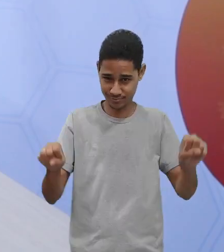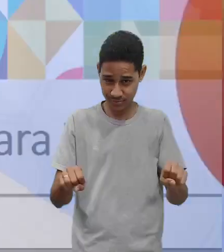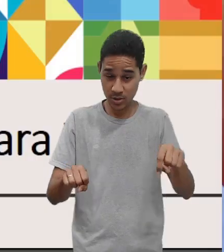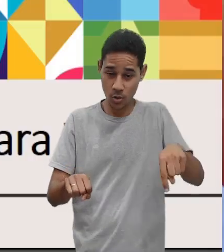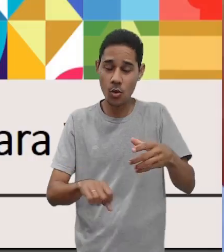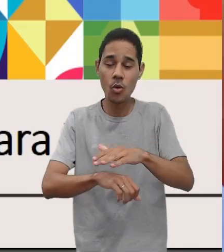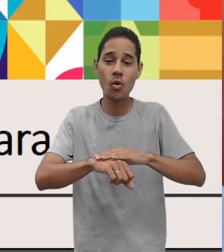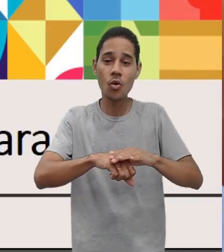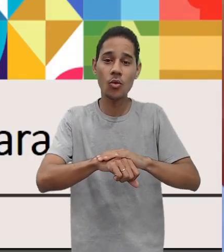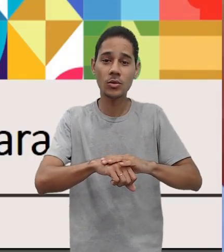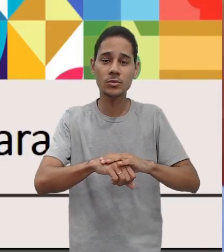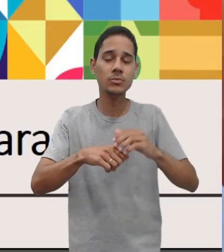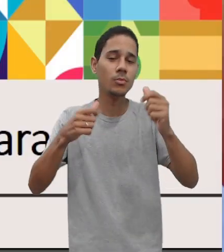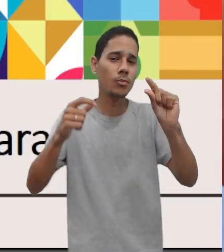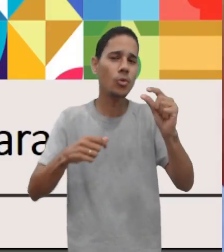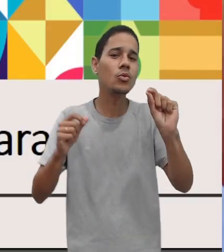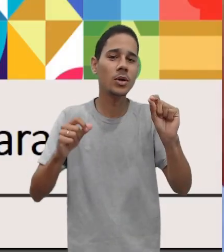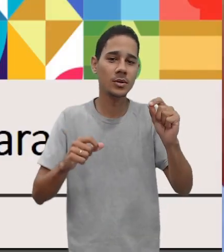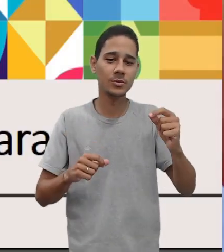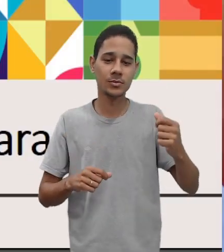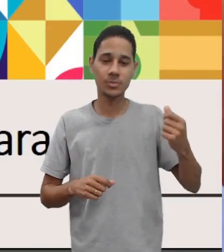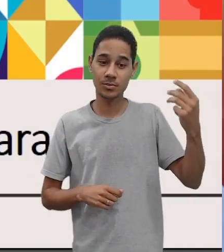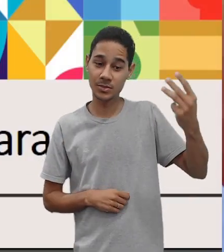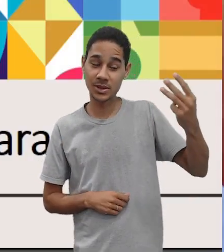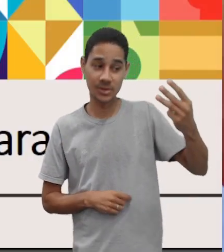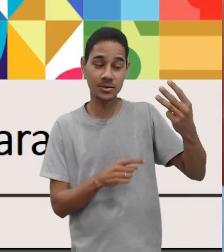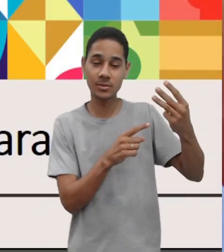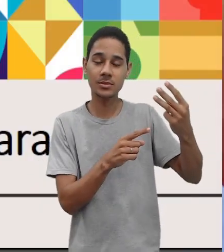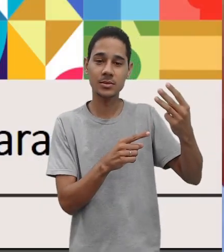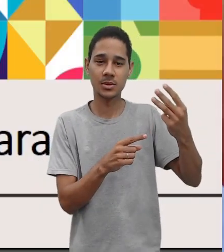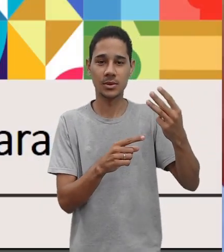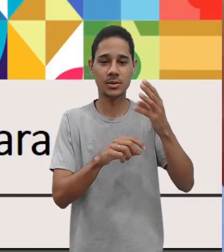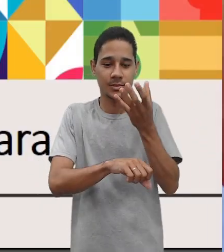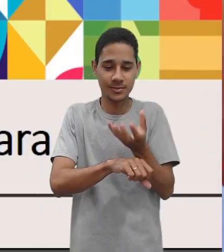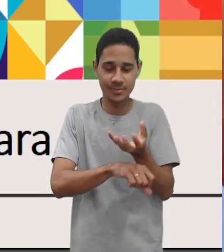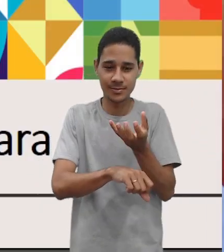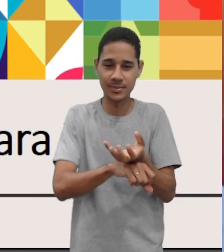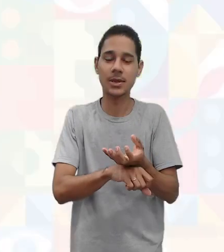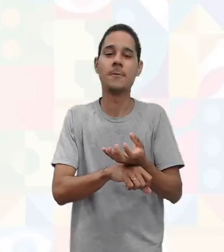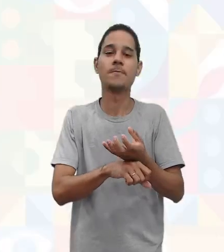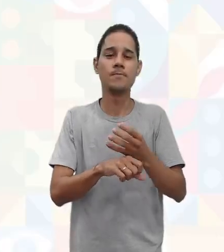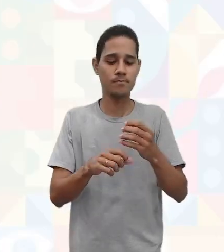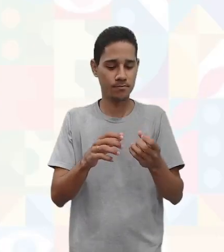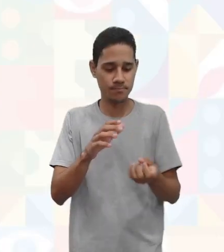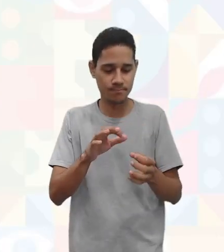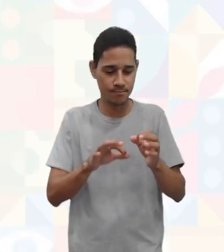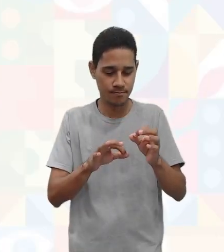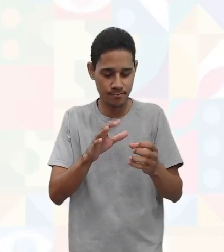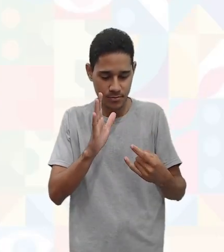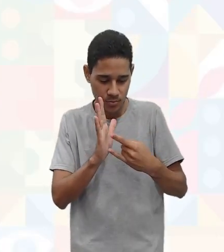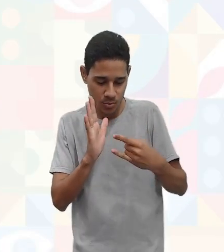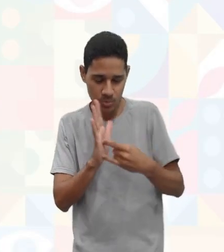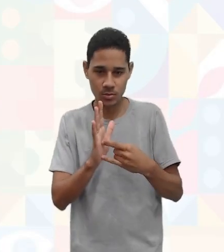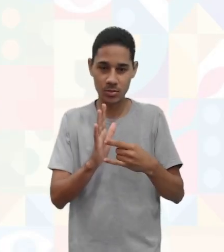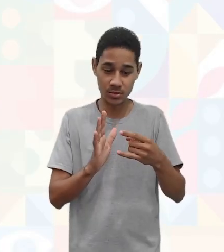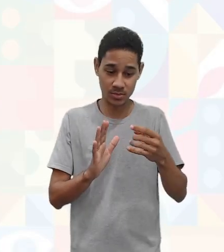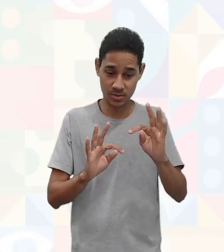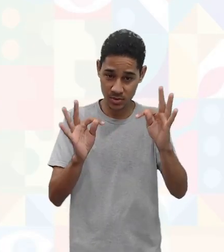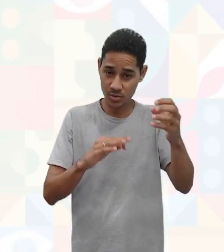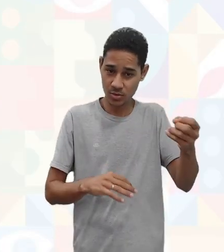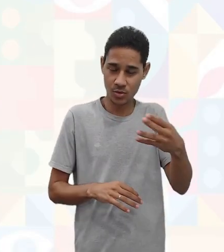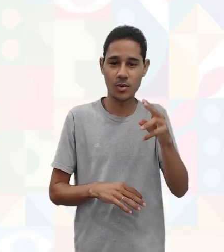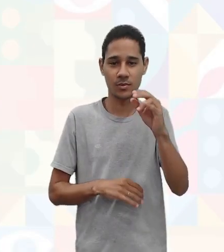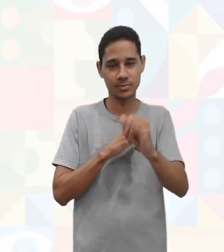a unidade 3 da nossa disciplina de Programação em Novas Tecnologias para a Web. Hoje a gente